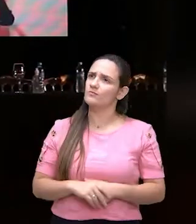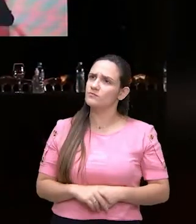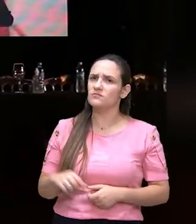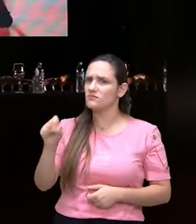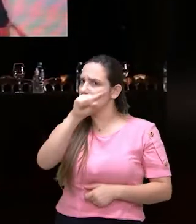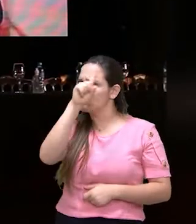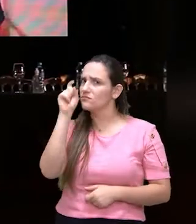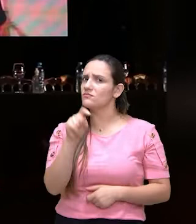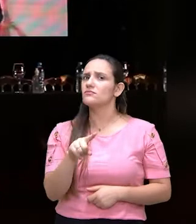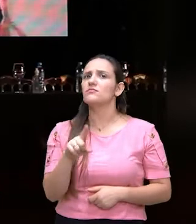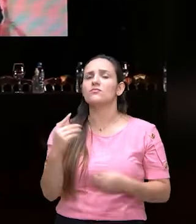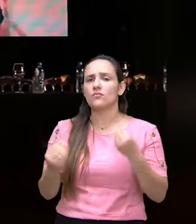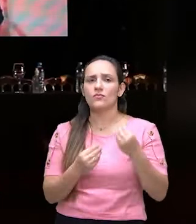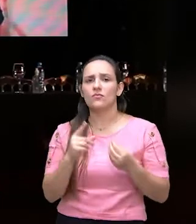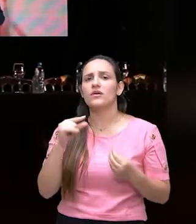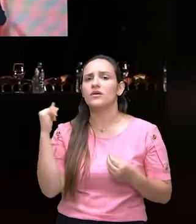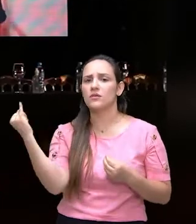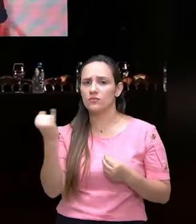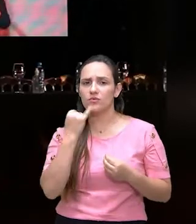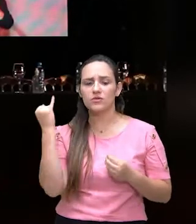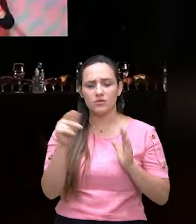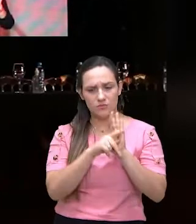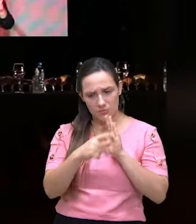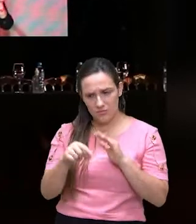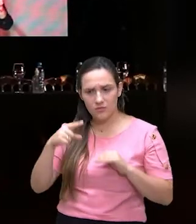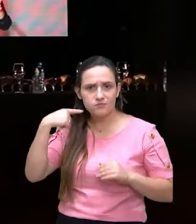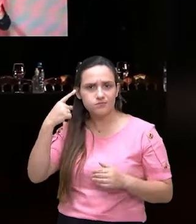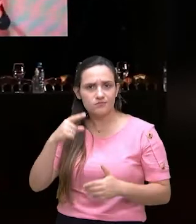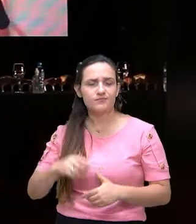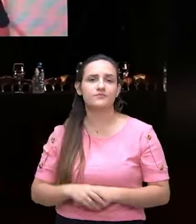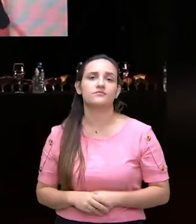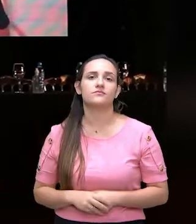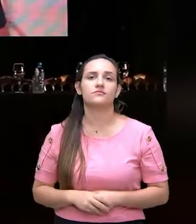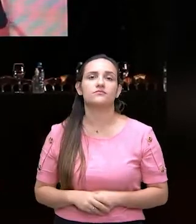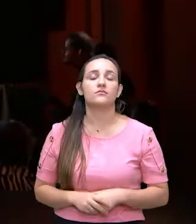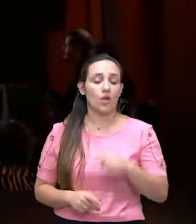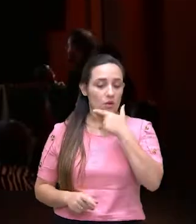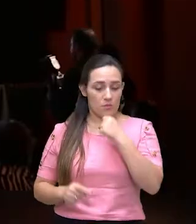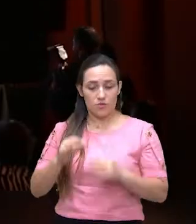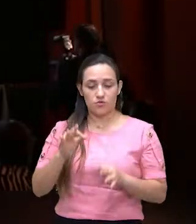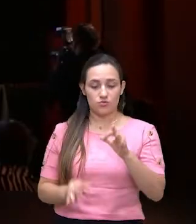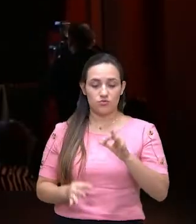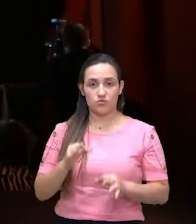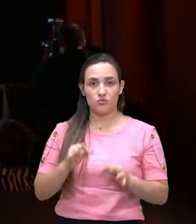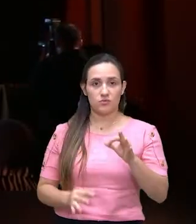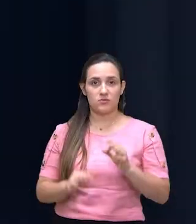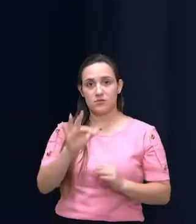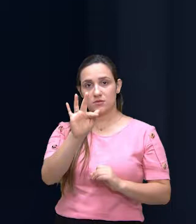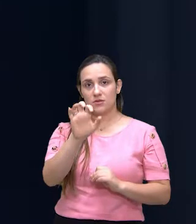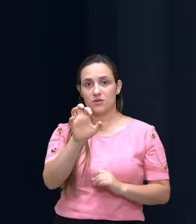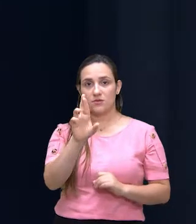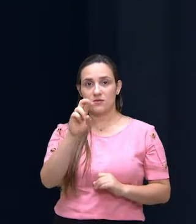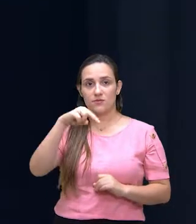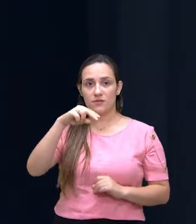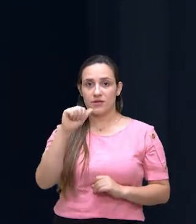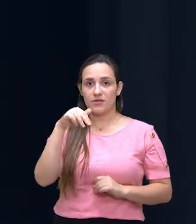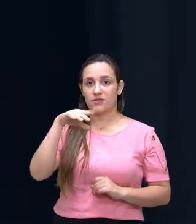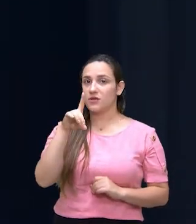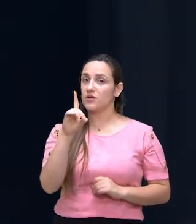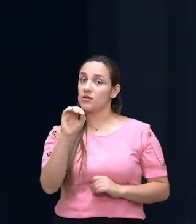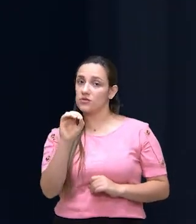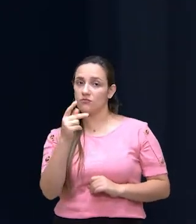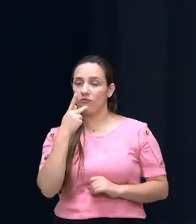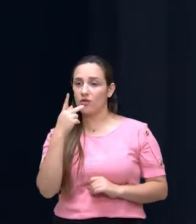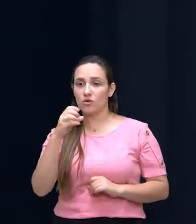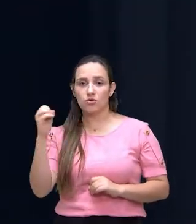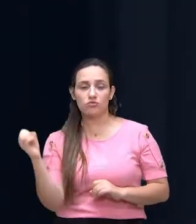vocês né enfim da alguns ossos ela relevância do tema para a advocacia já o Juiz de Direito Fernando